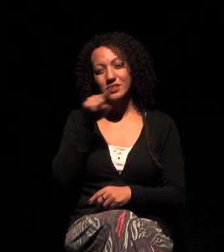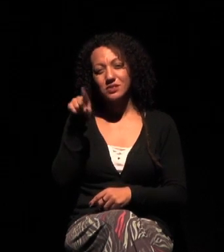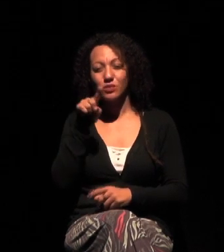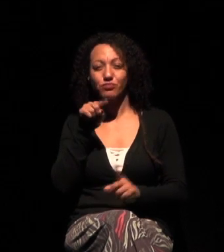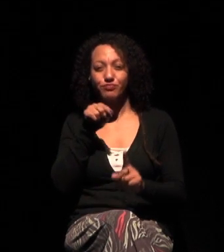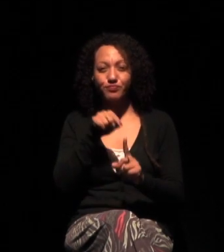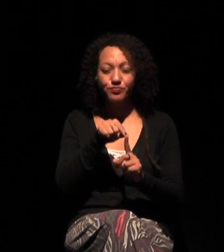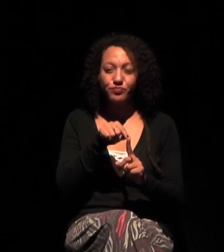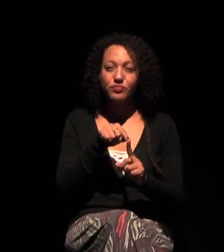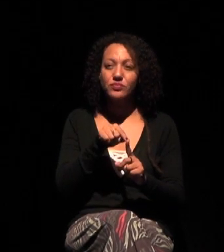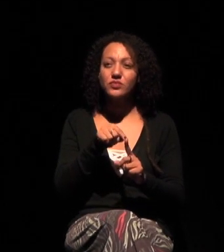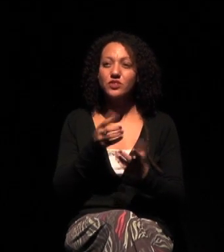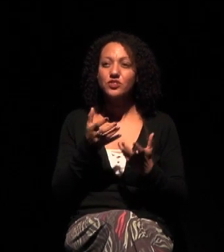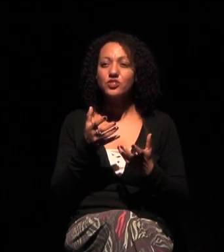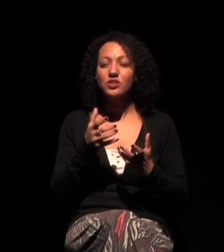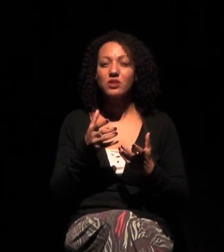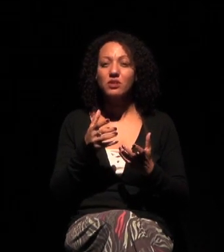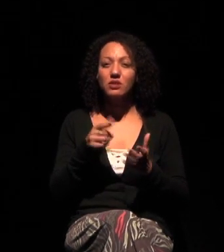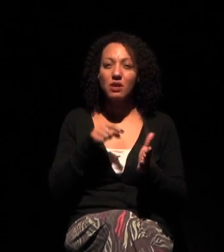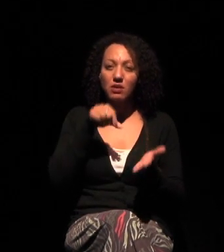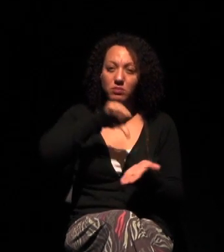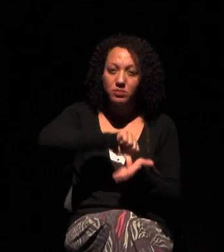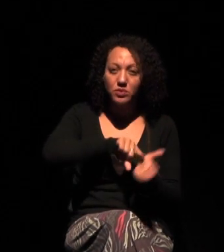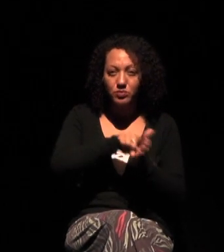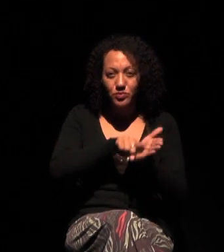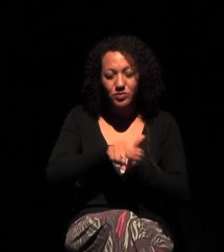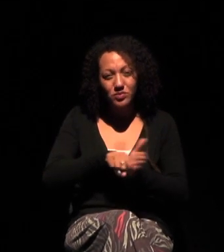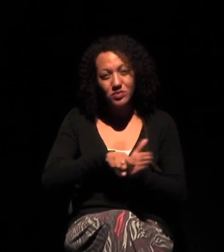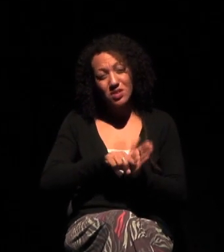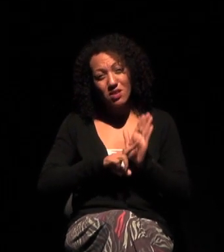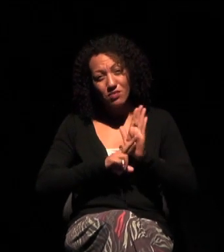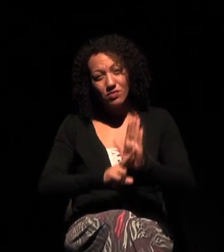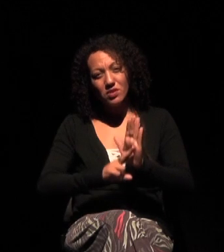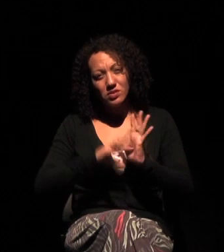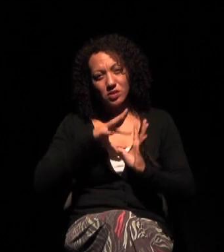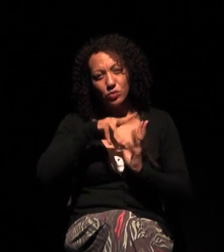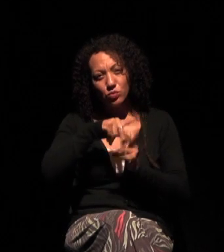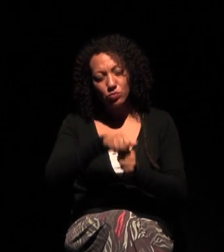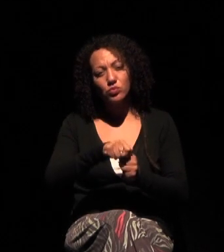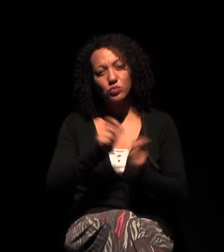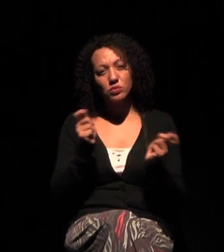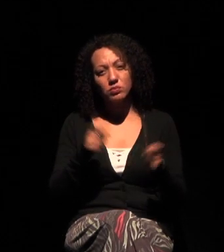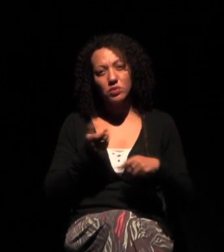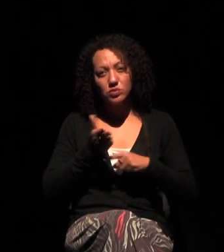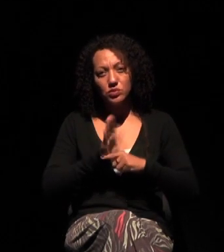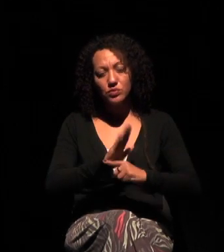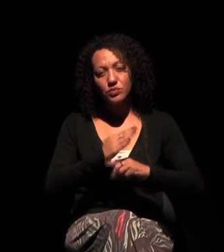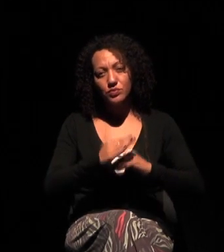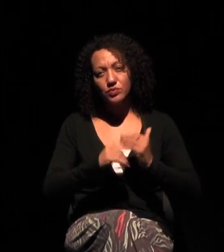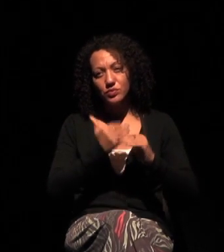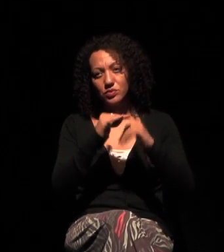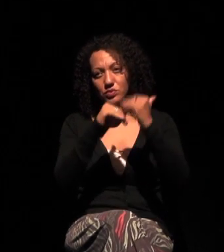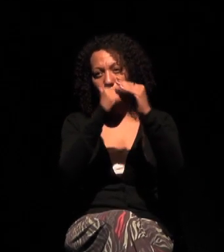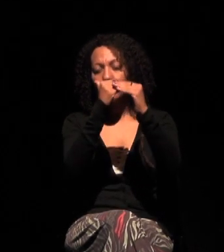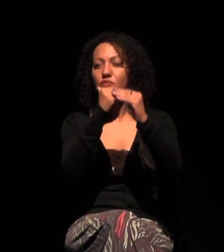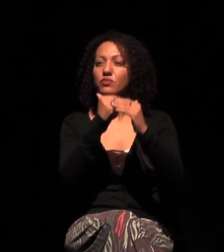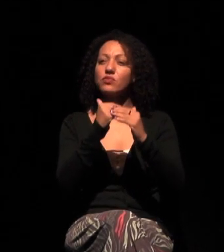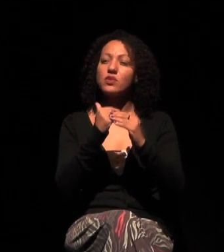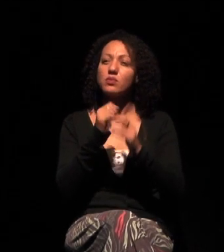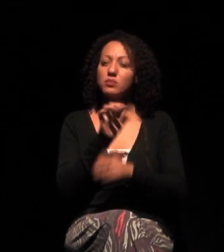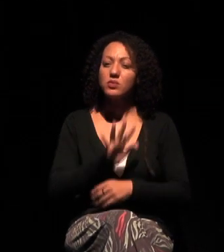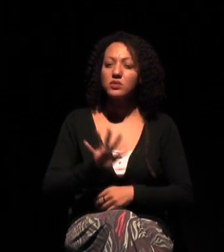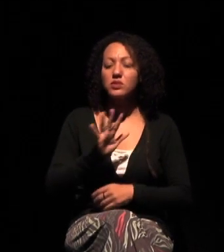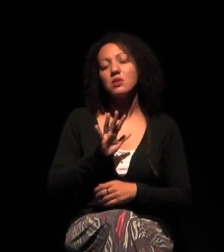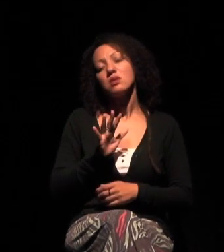teremos um parque de ciência e tecnologia de referência mundial que contribua de facto para este aumento do do paradigma econômico